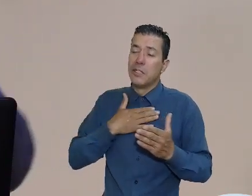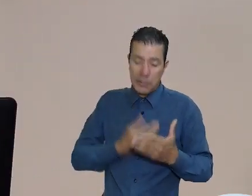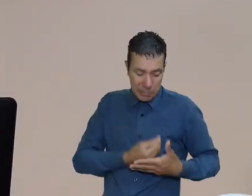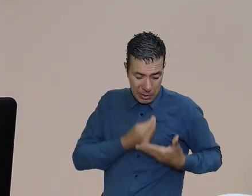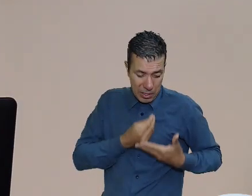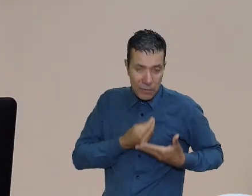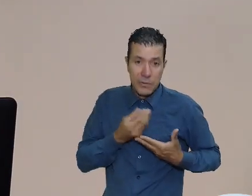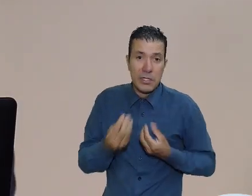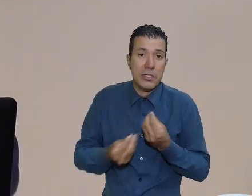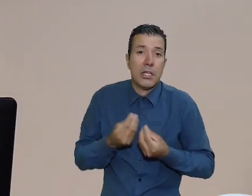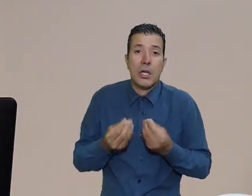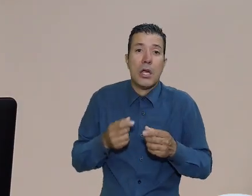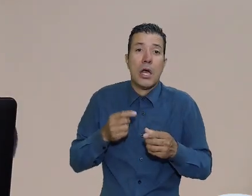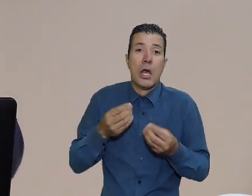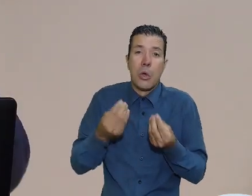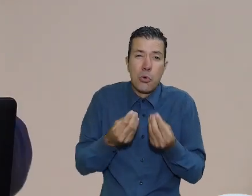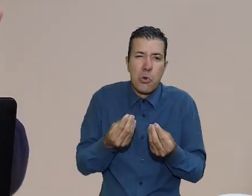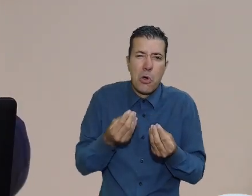eu me enquadro